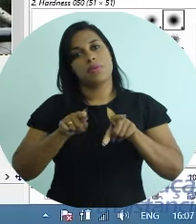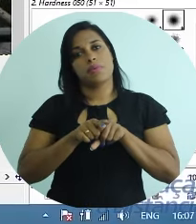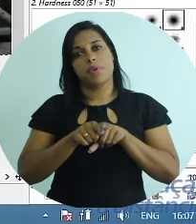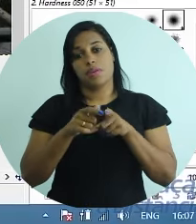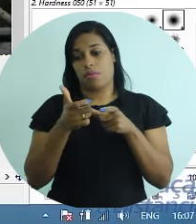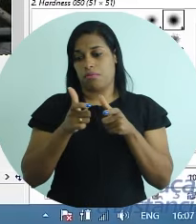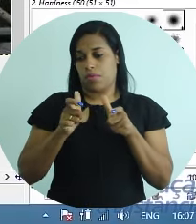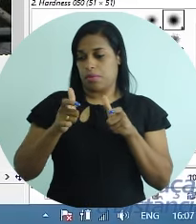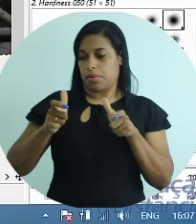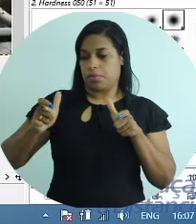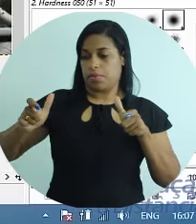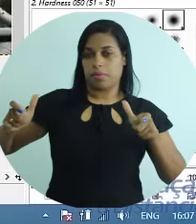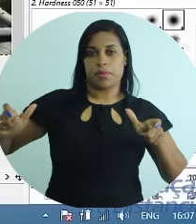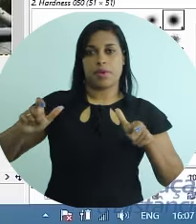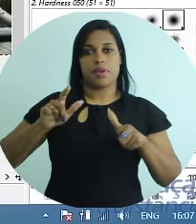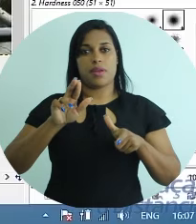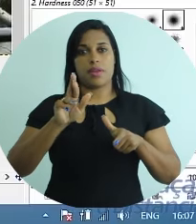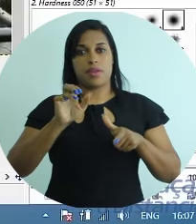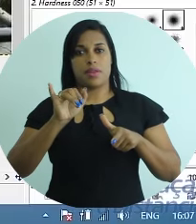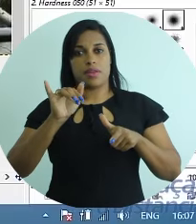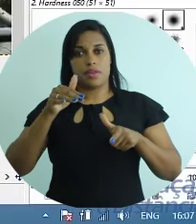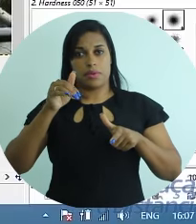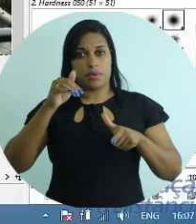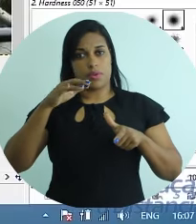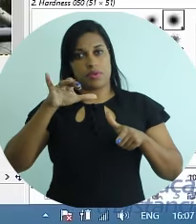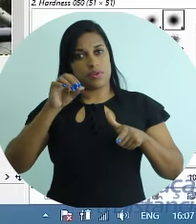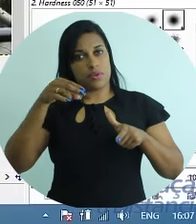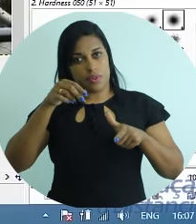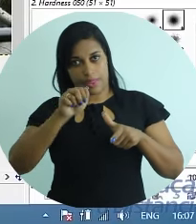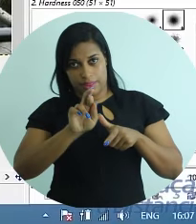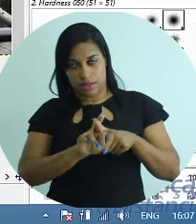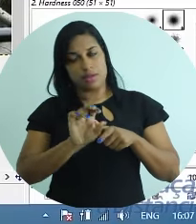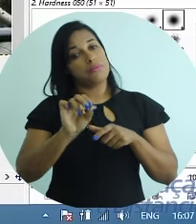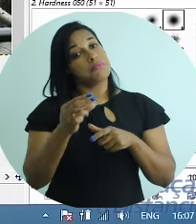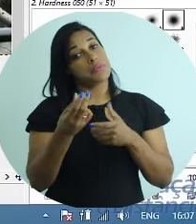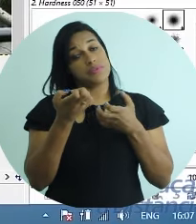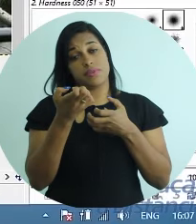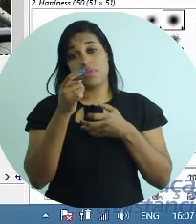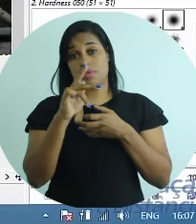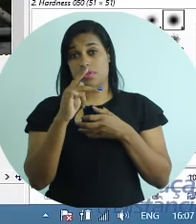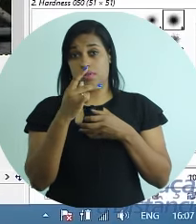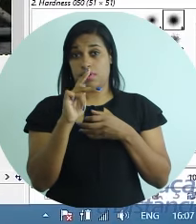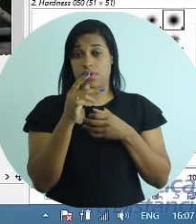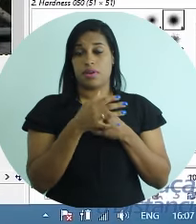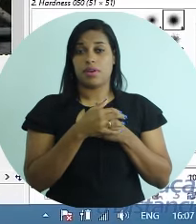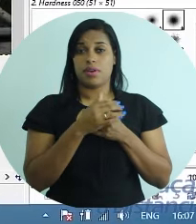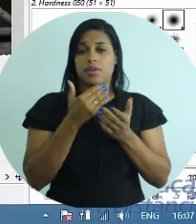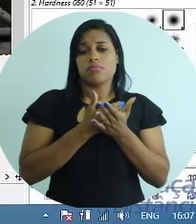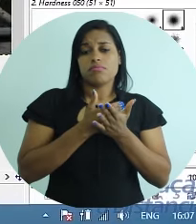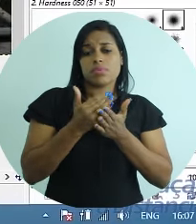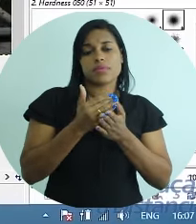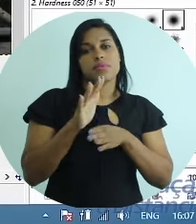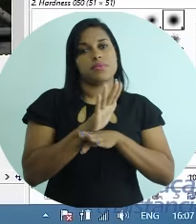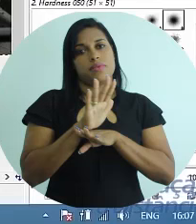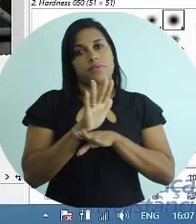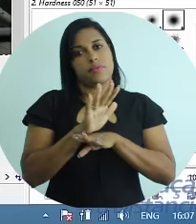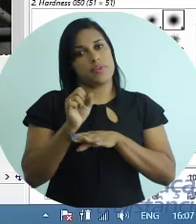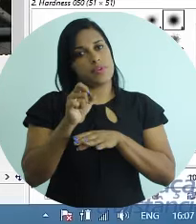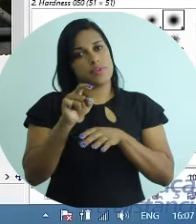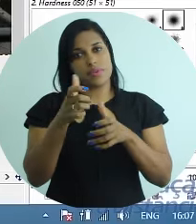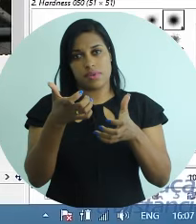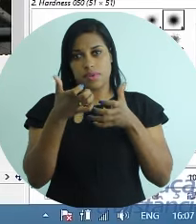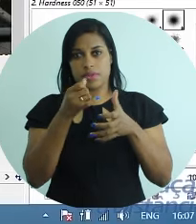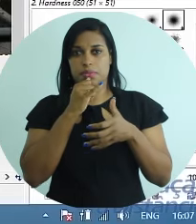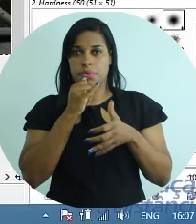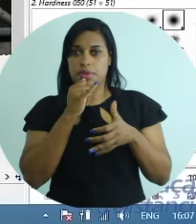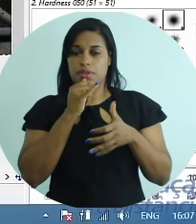redimensionar essa área de corte. Caso você queira, como eu tinha dito logo no início desse vídeo, você tem